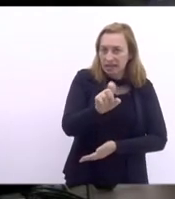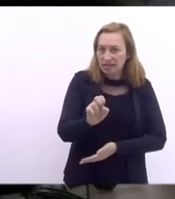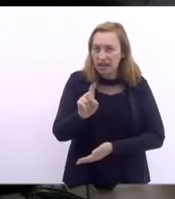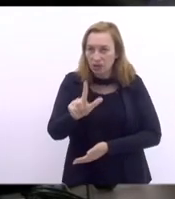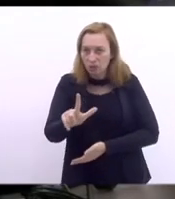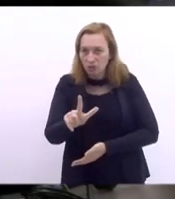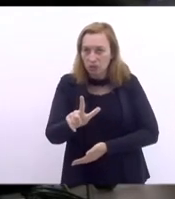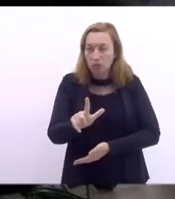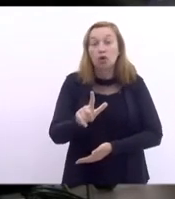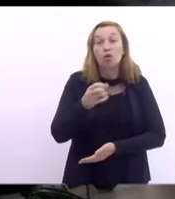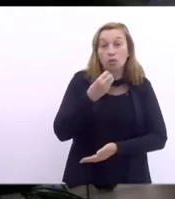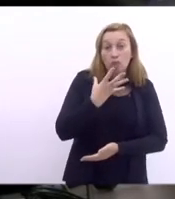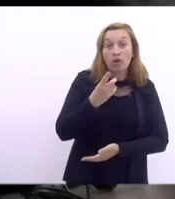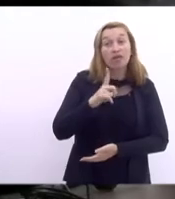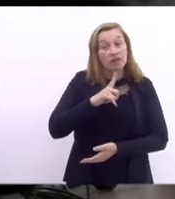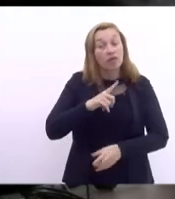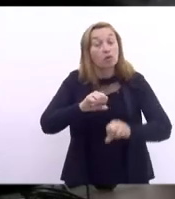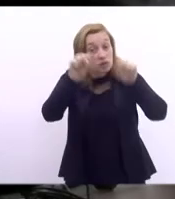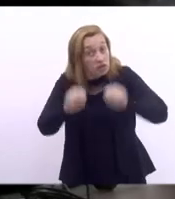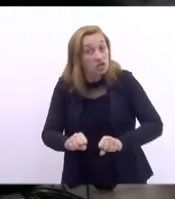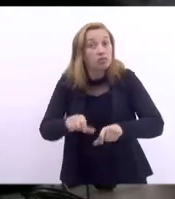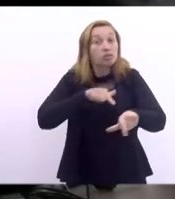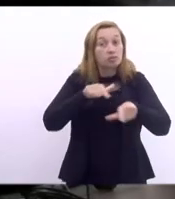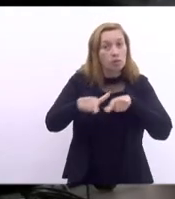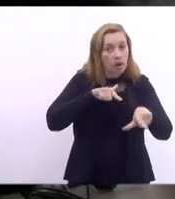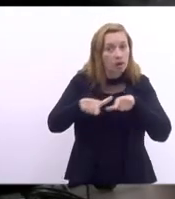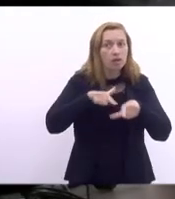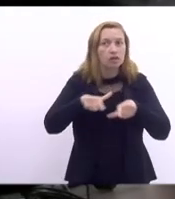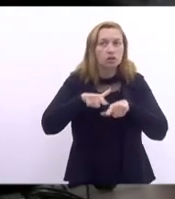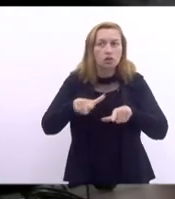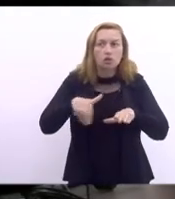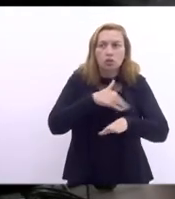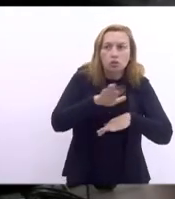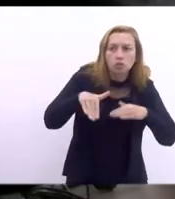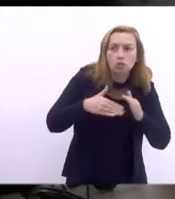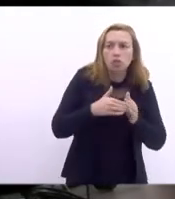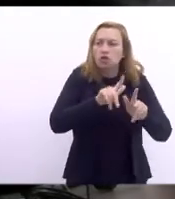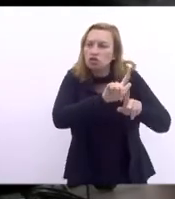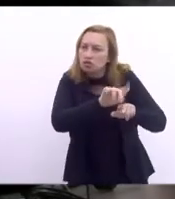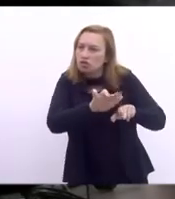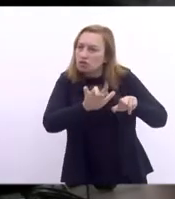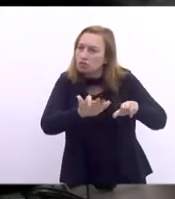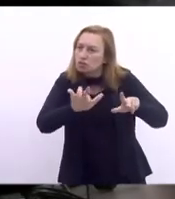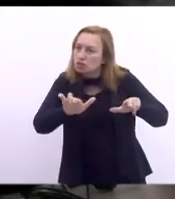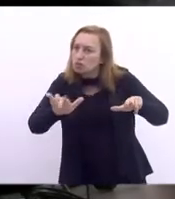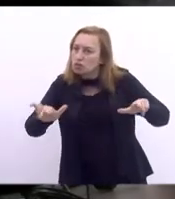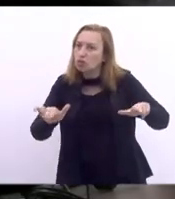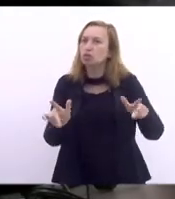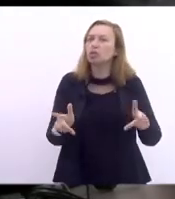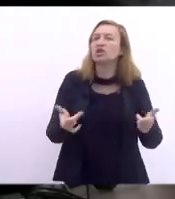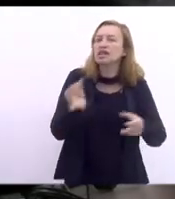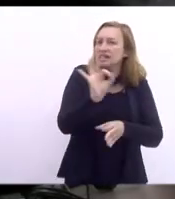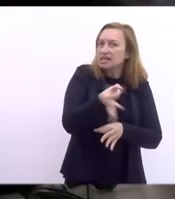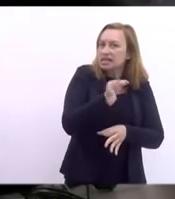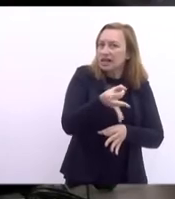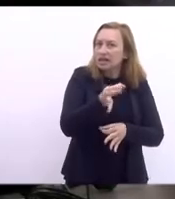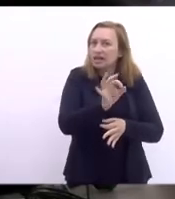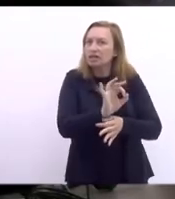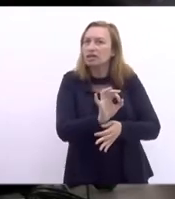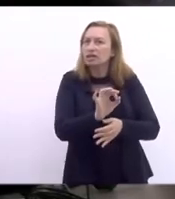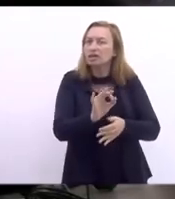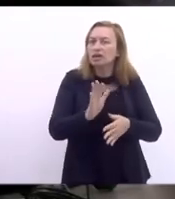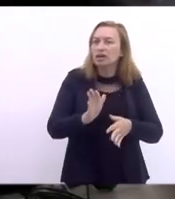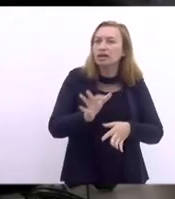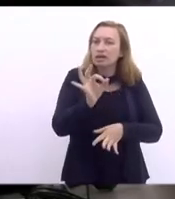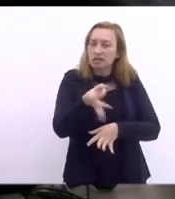sistema trabalhando é com todas as variáveis lá certas porque é